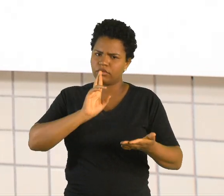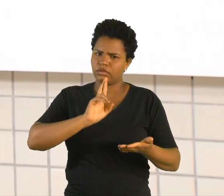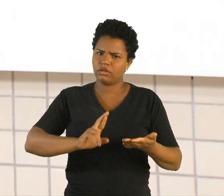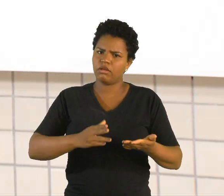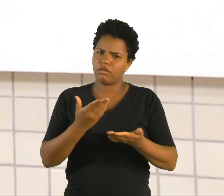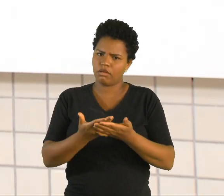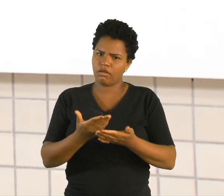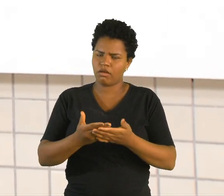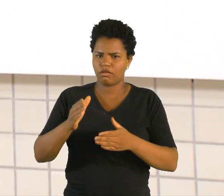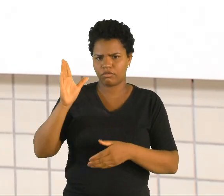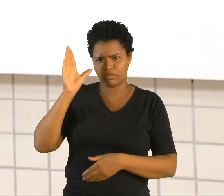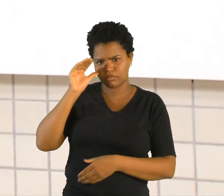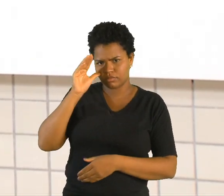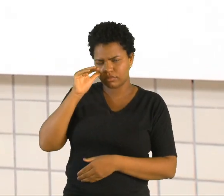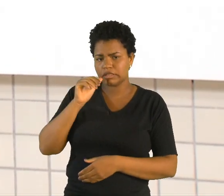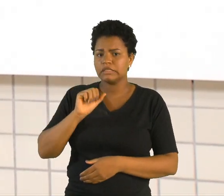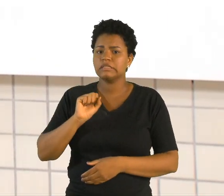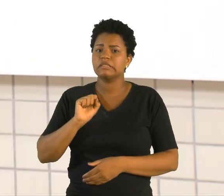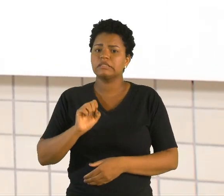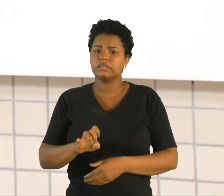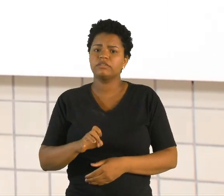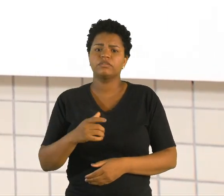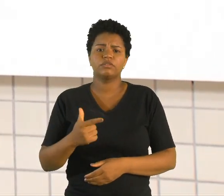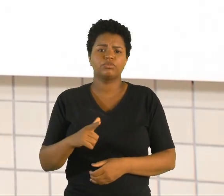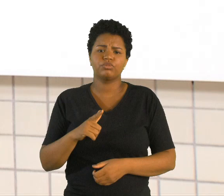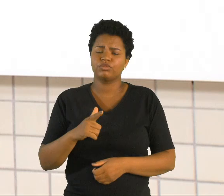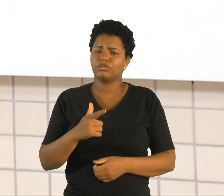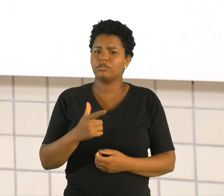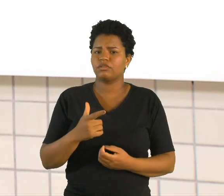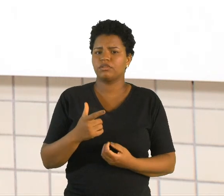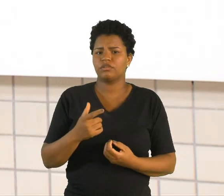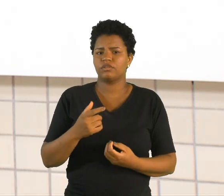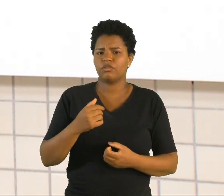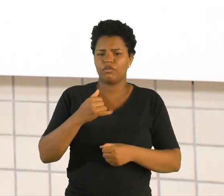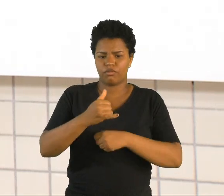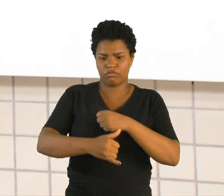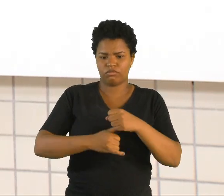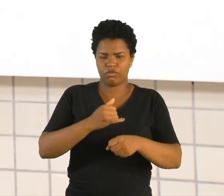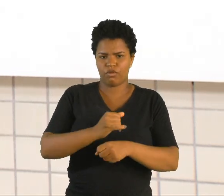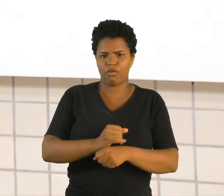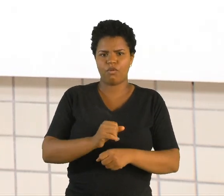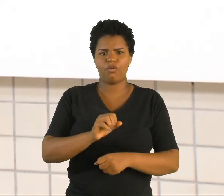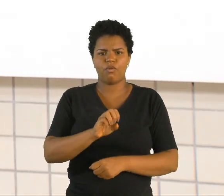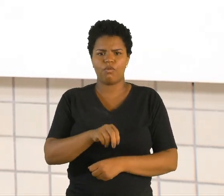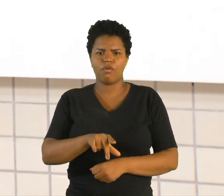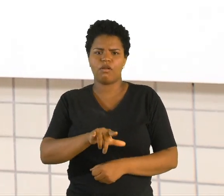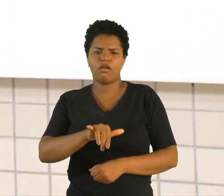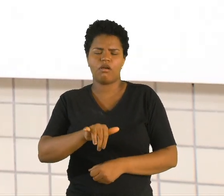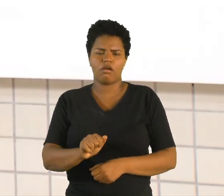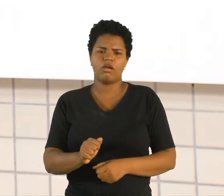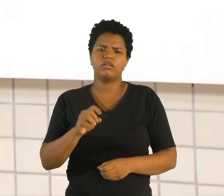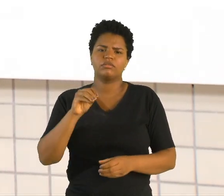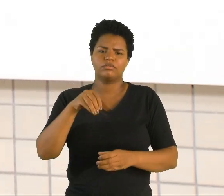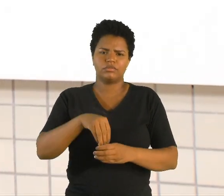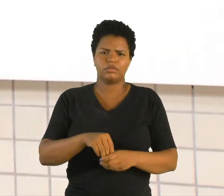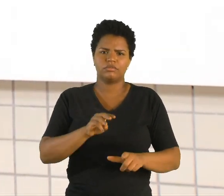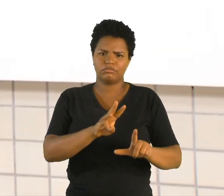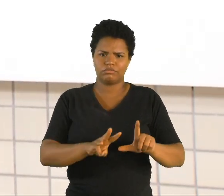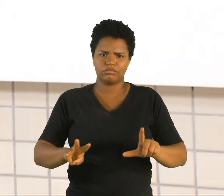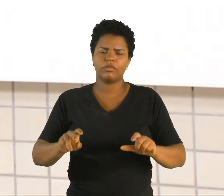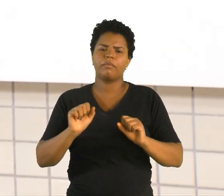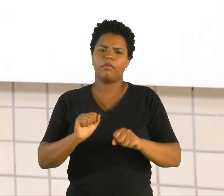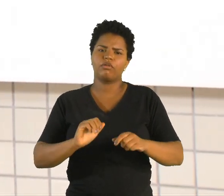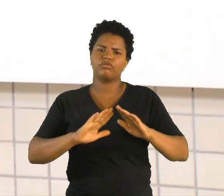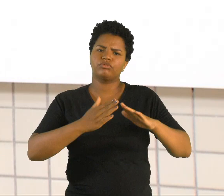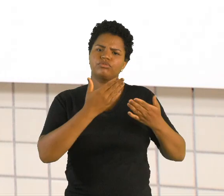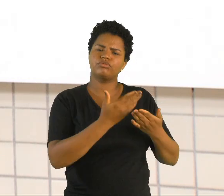tá certo, pessoal? E se você não tem como fazer online, lá diretamente na plataforma, você pode ir na escola, pegar o